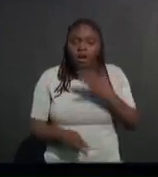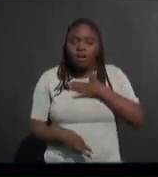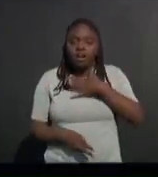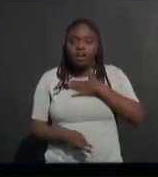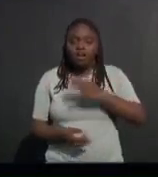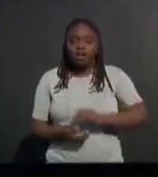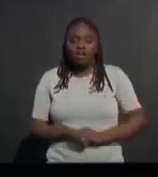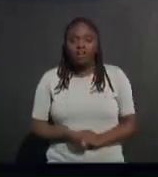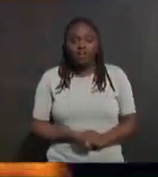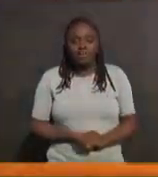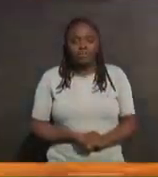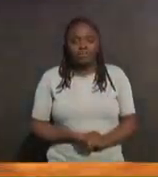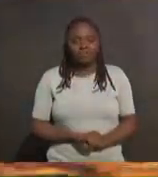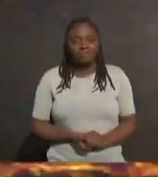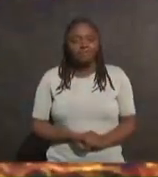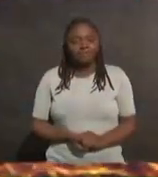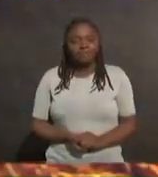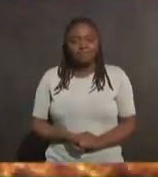camelo.